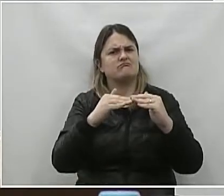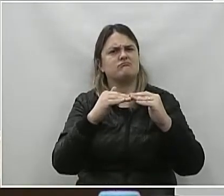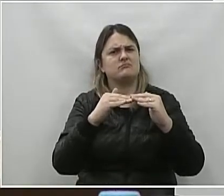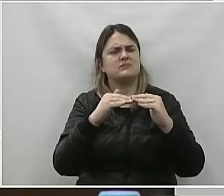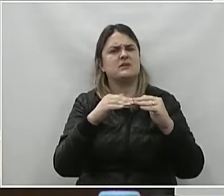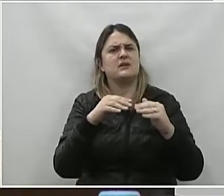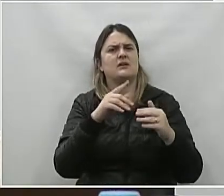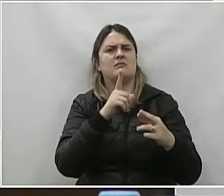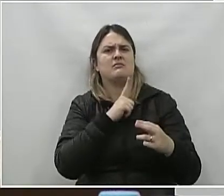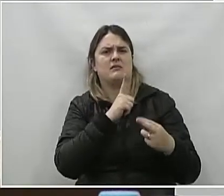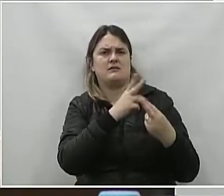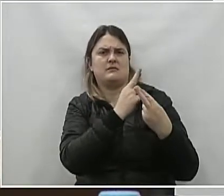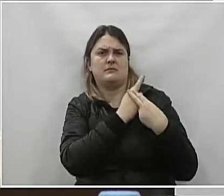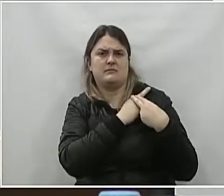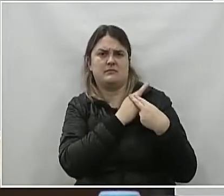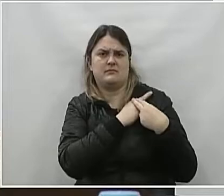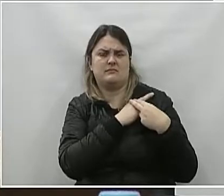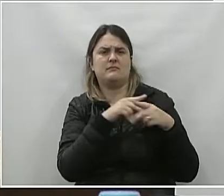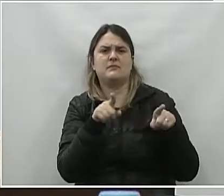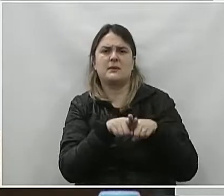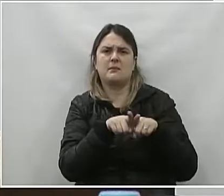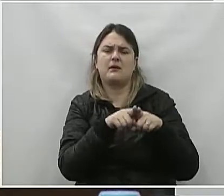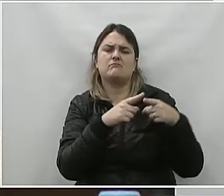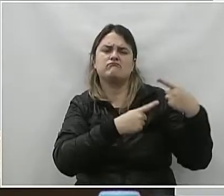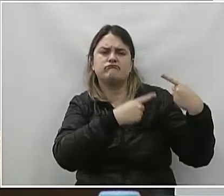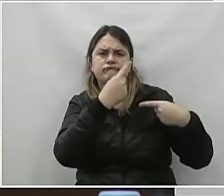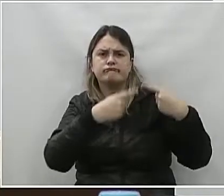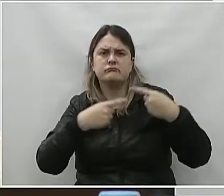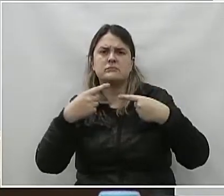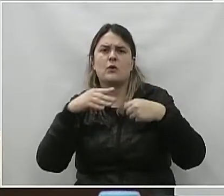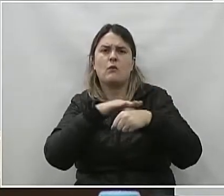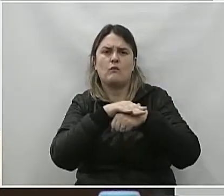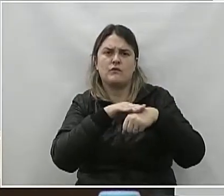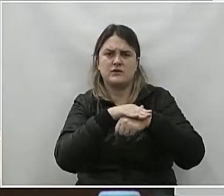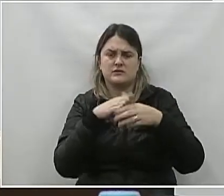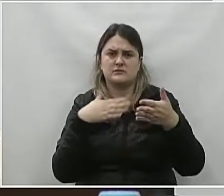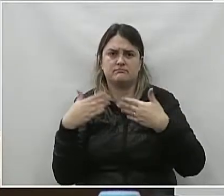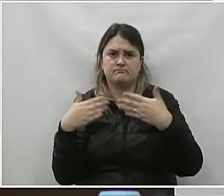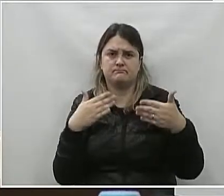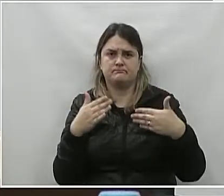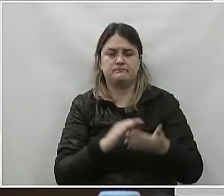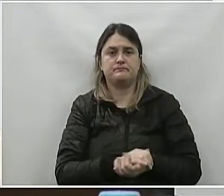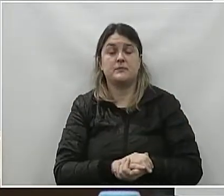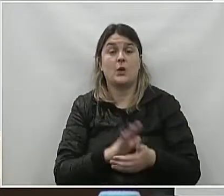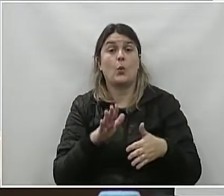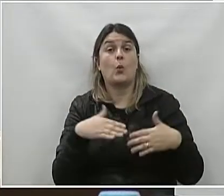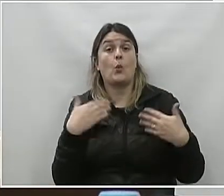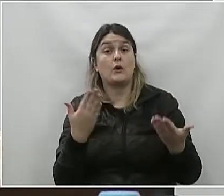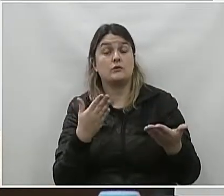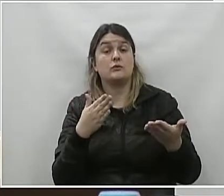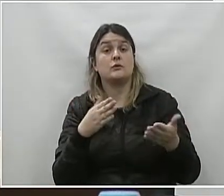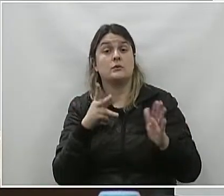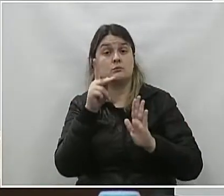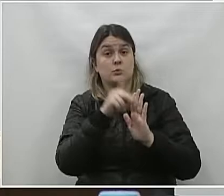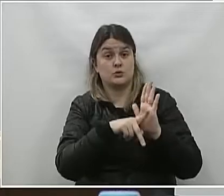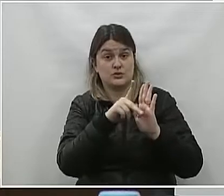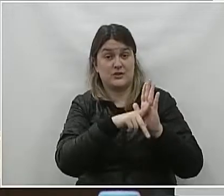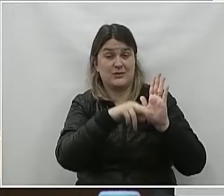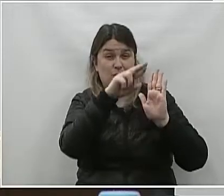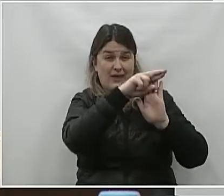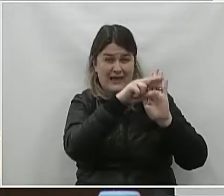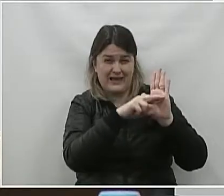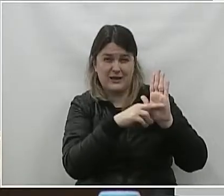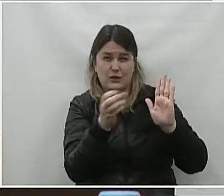de responsabilidade e diálogo. Quando entrou o projeto da reforma da